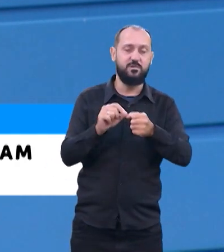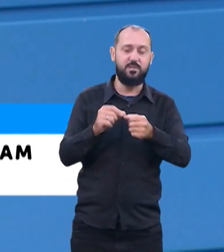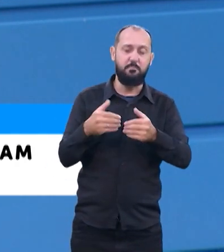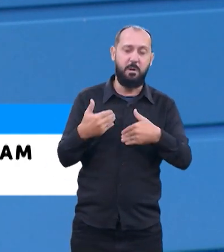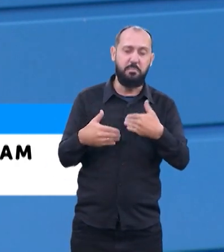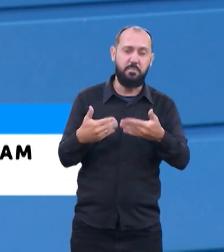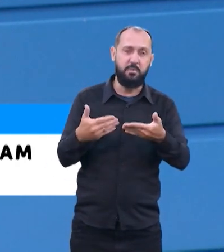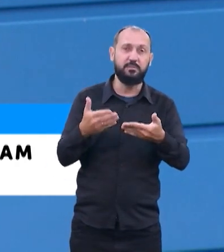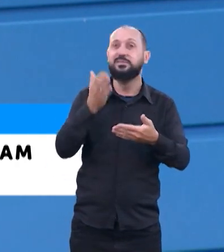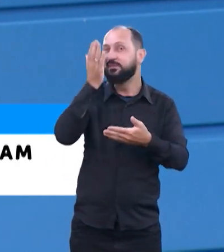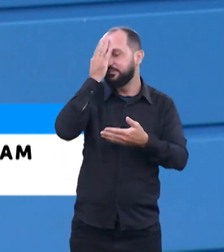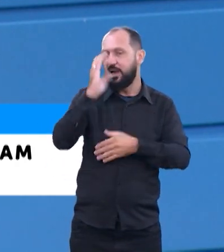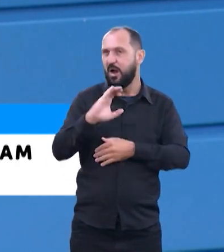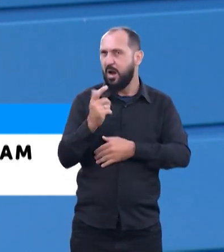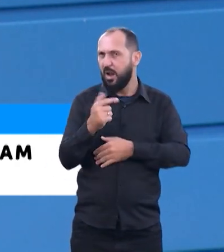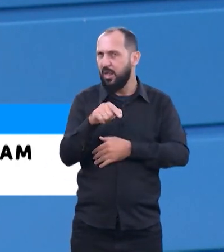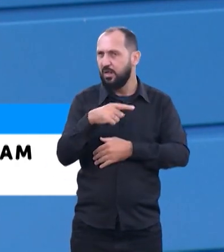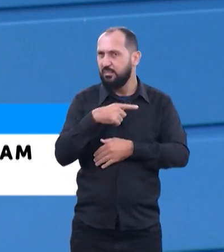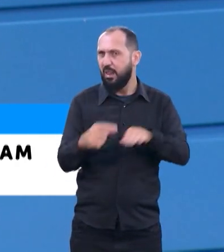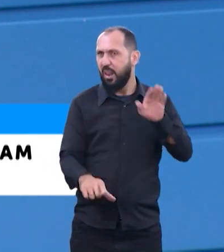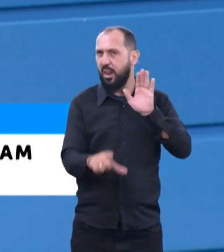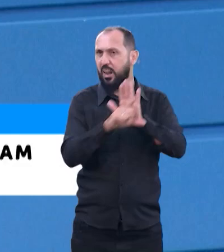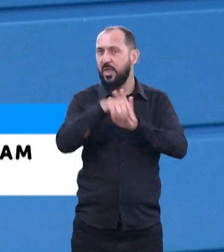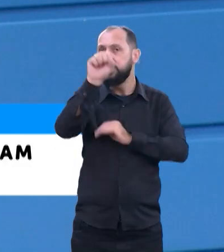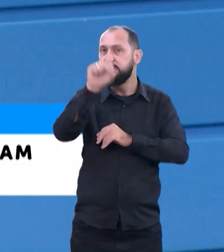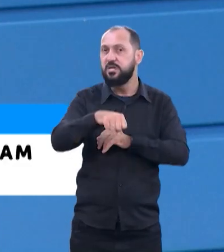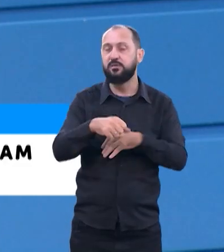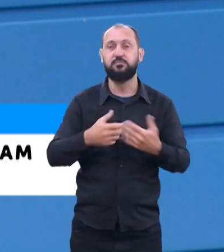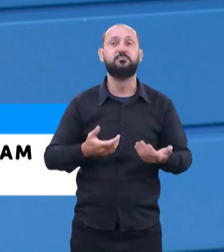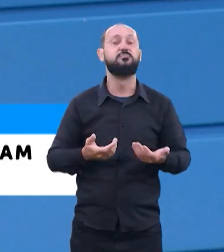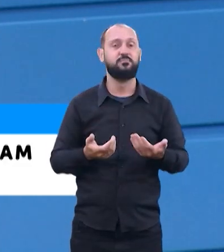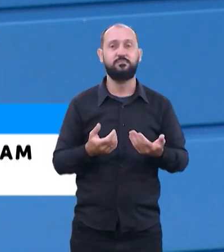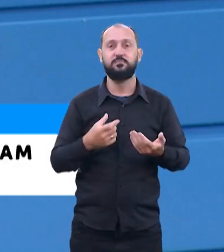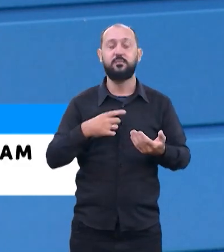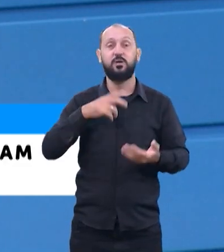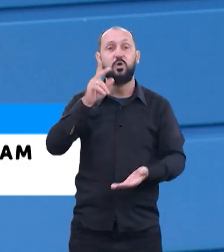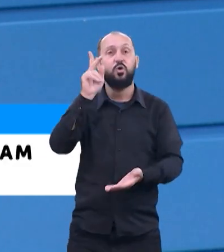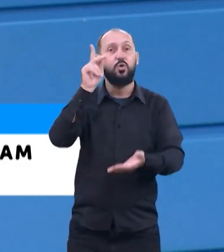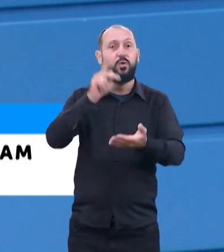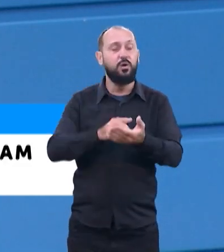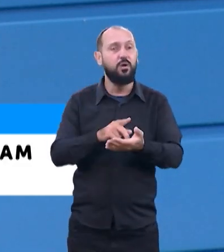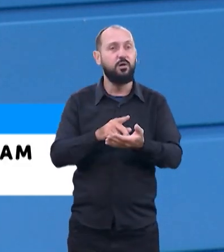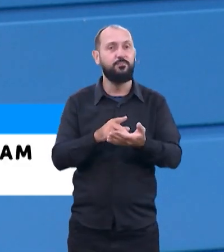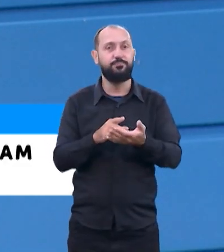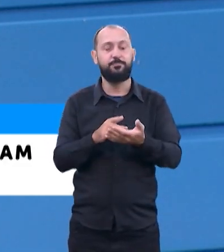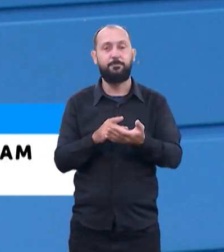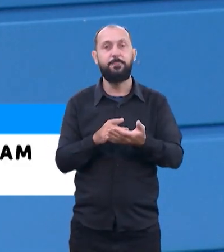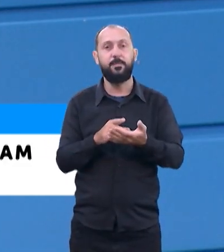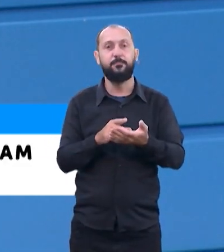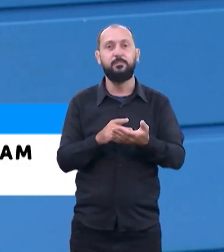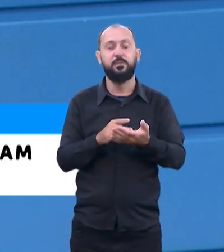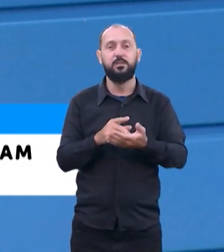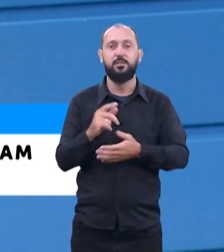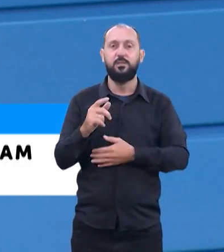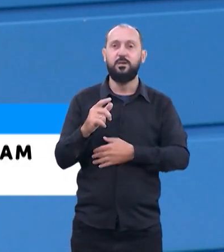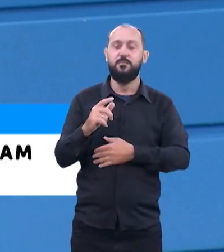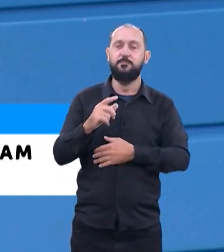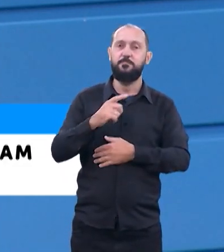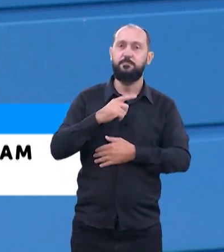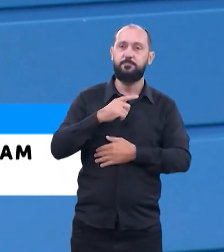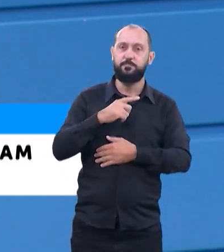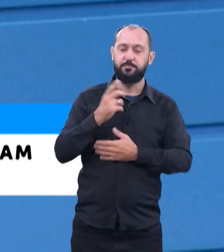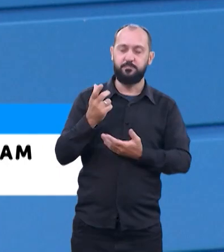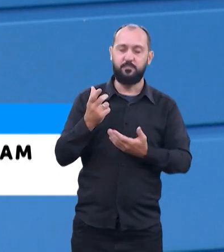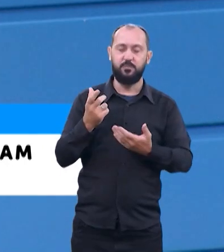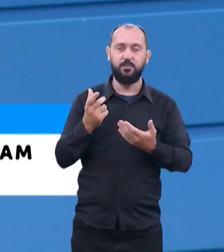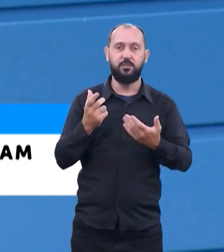se fazendo. Claro que nós temos que ter leis, sim, que realmente tenha,